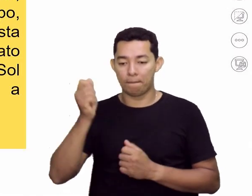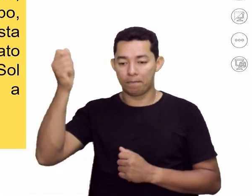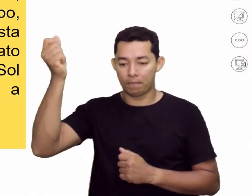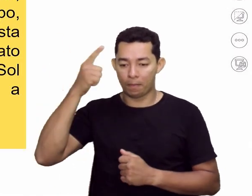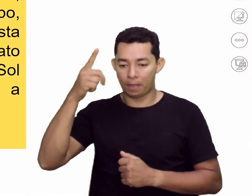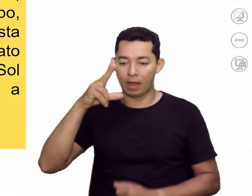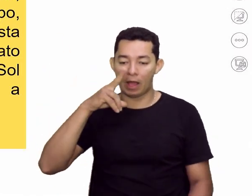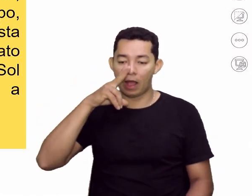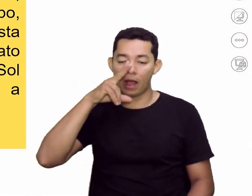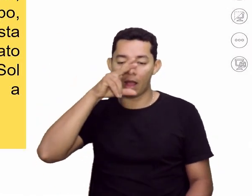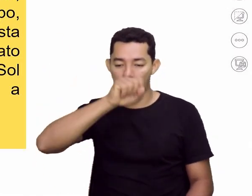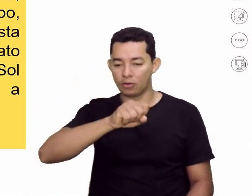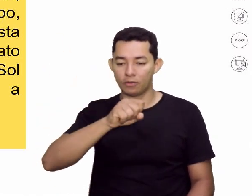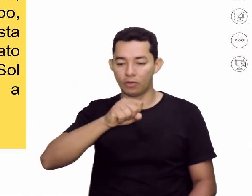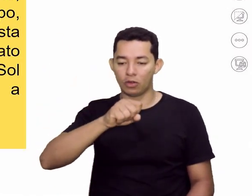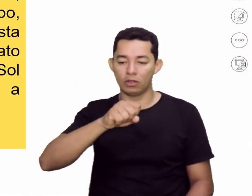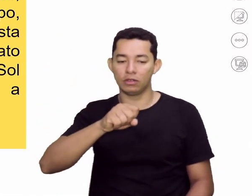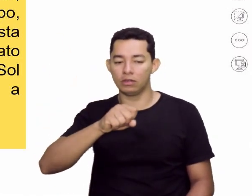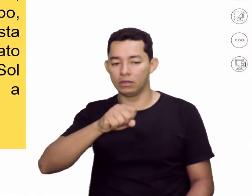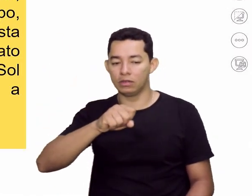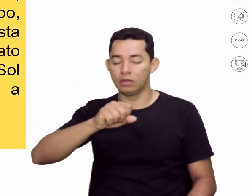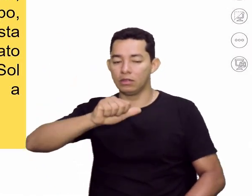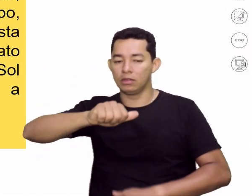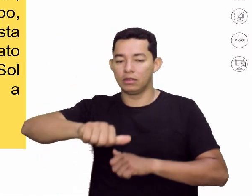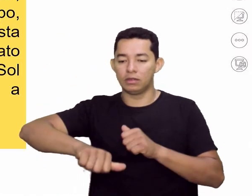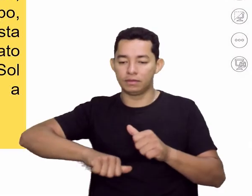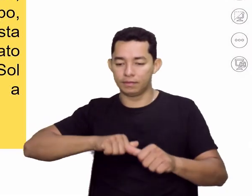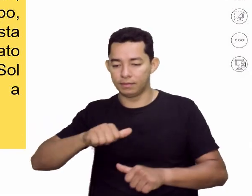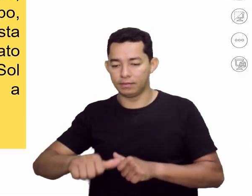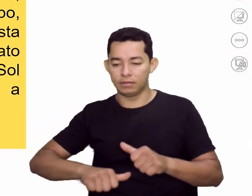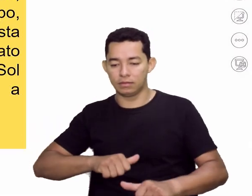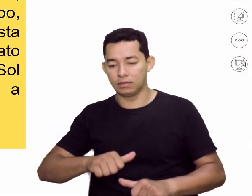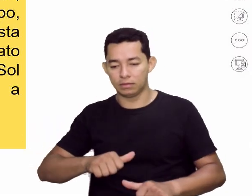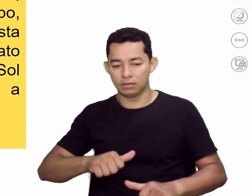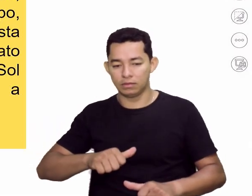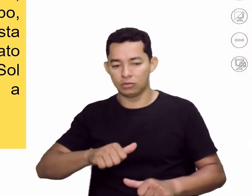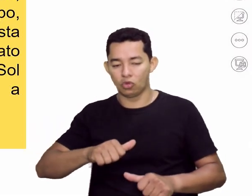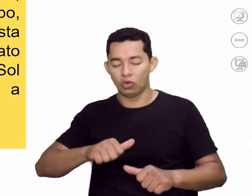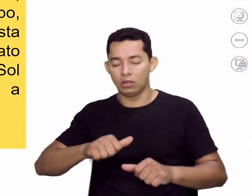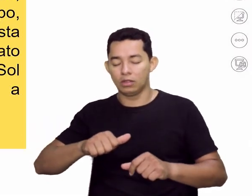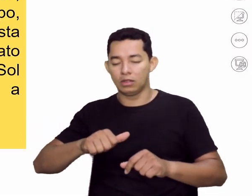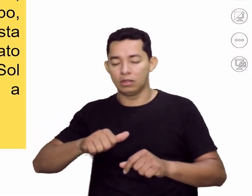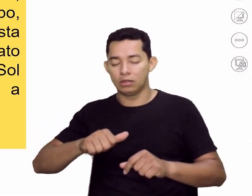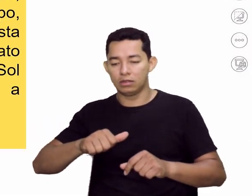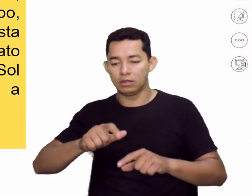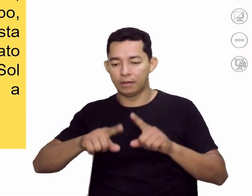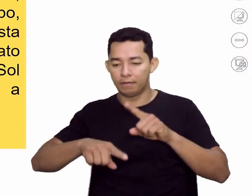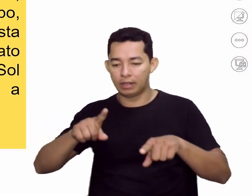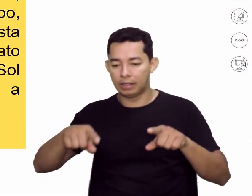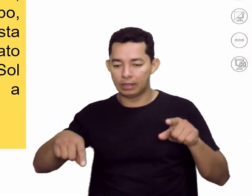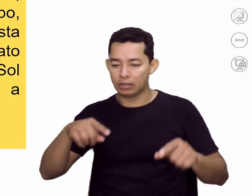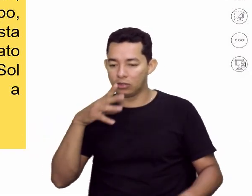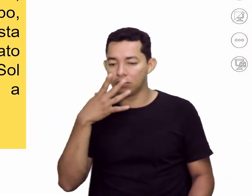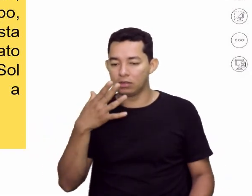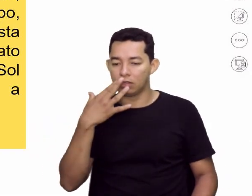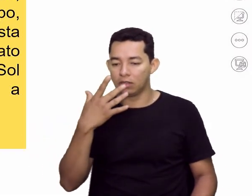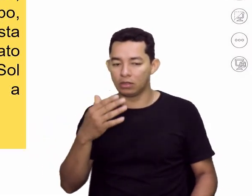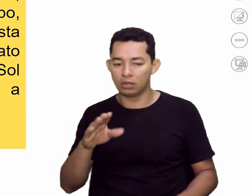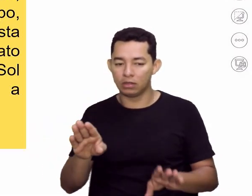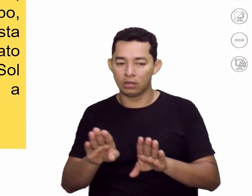a passagem, a mudança dos tons e a utilização do